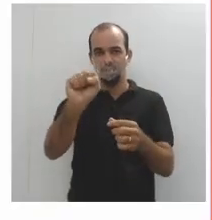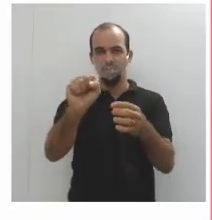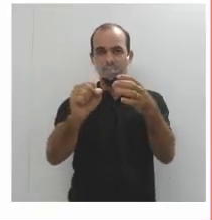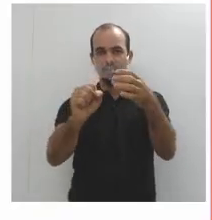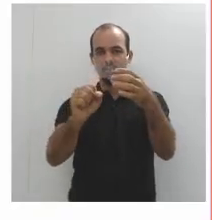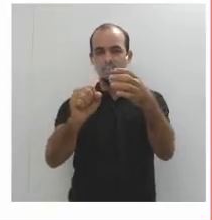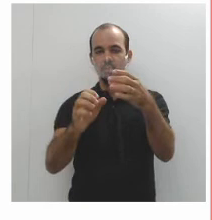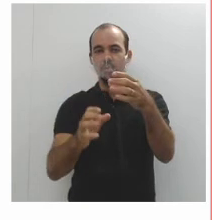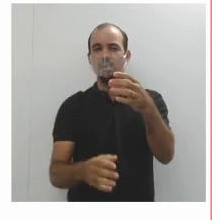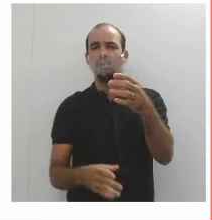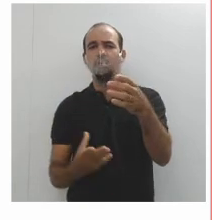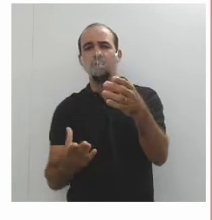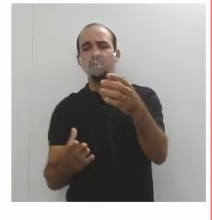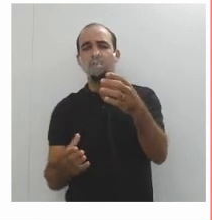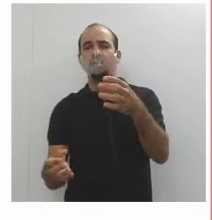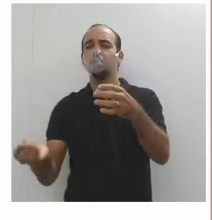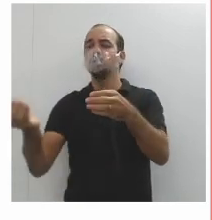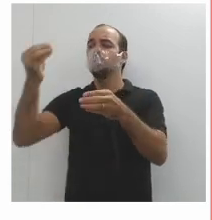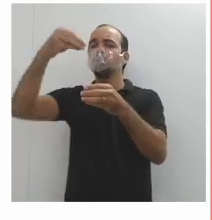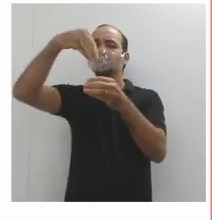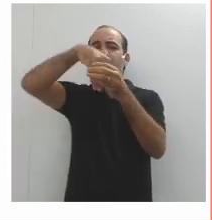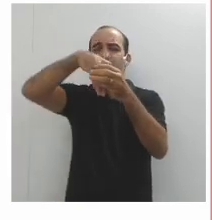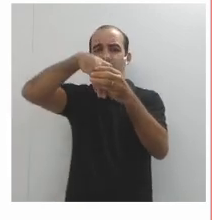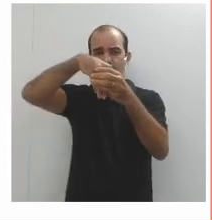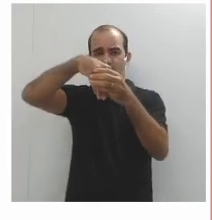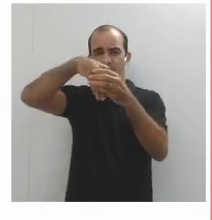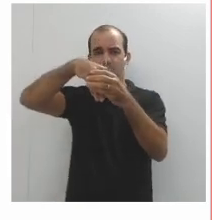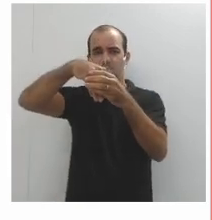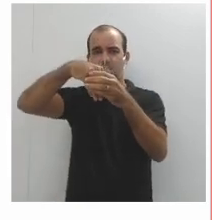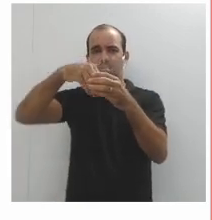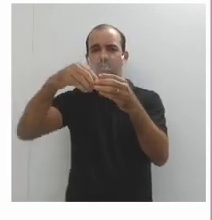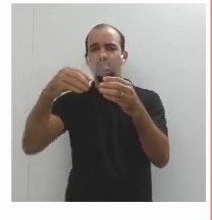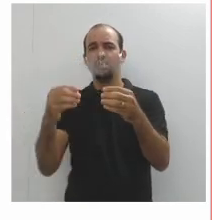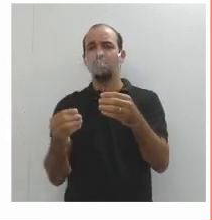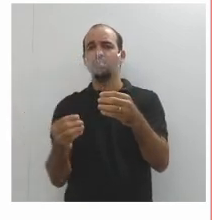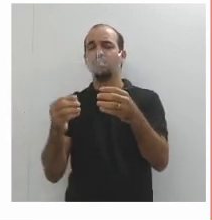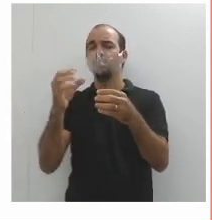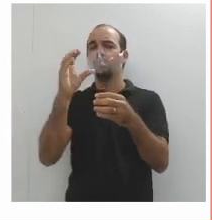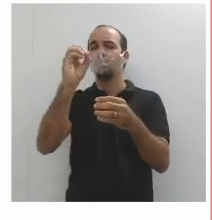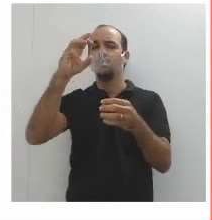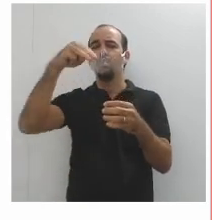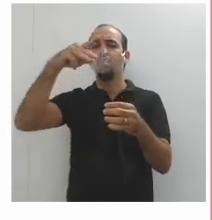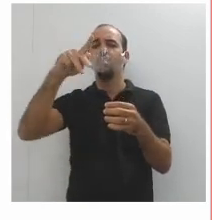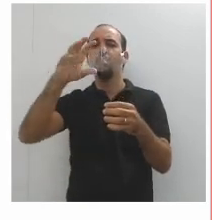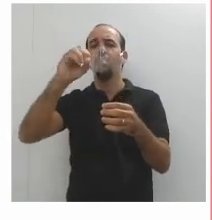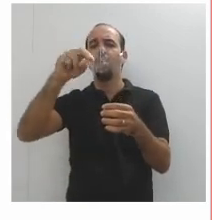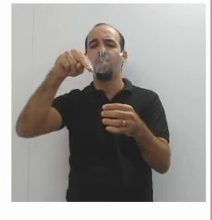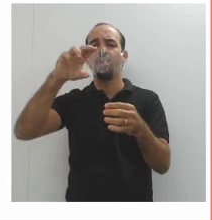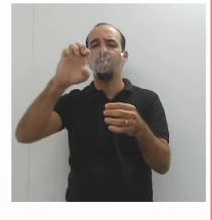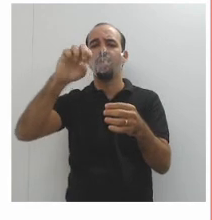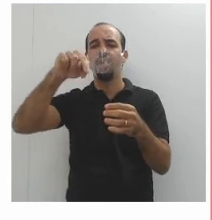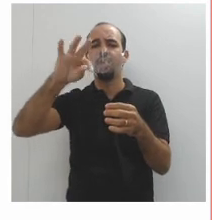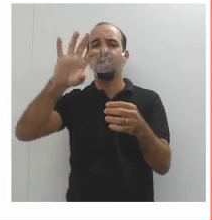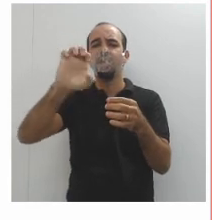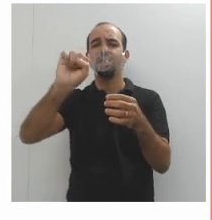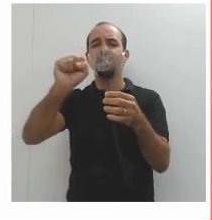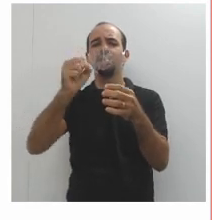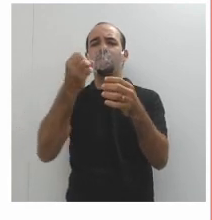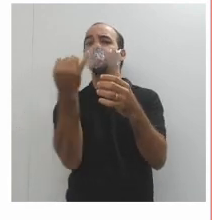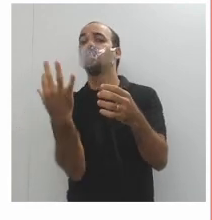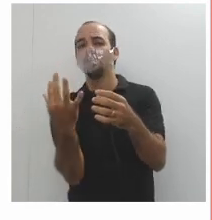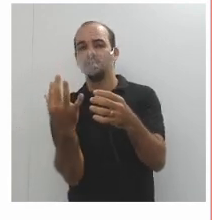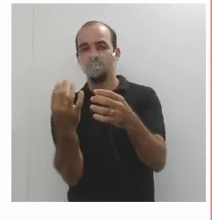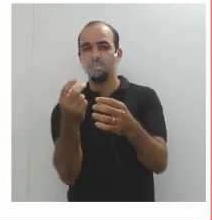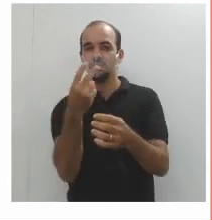apenas 2 componentes. Por quê? Porque o gelo é água no estado sólido. Ou